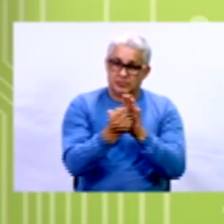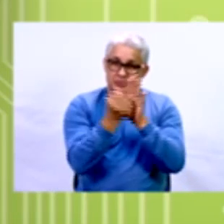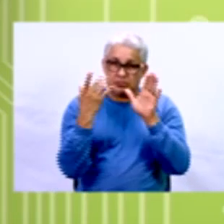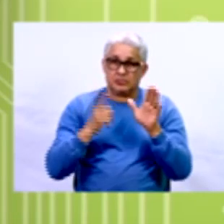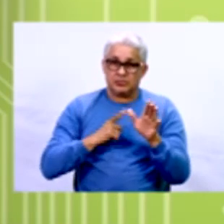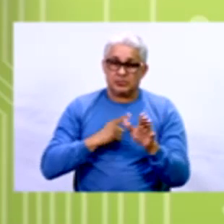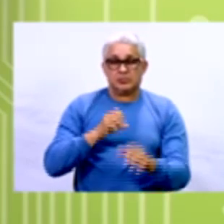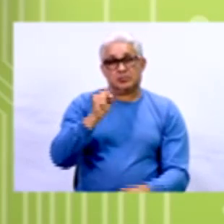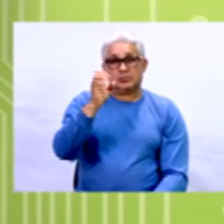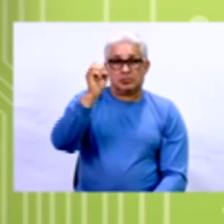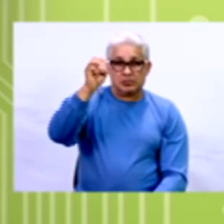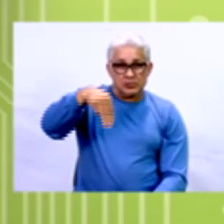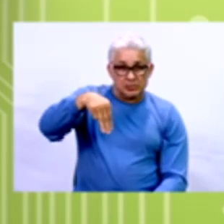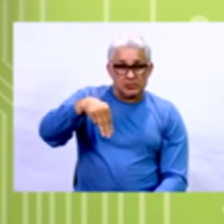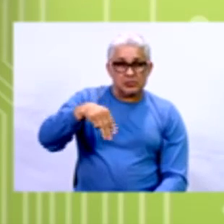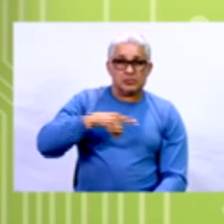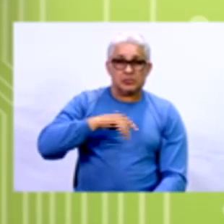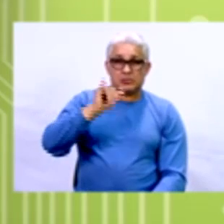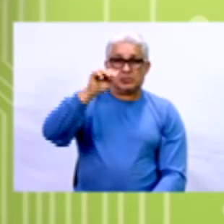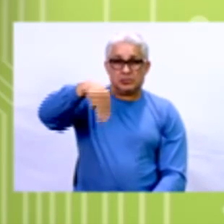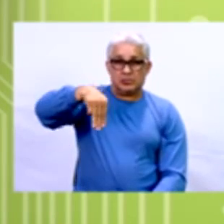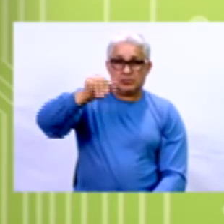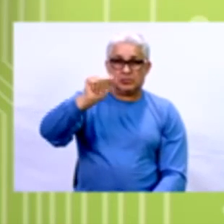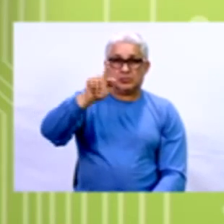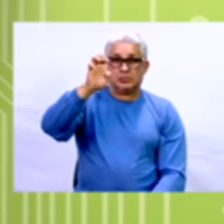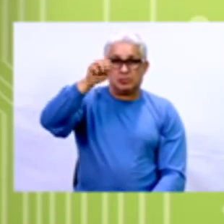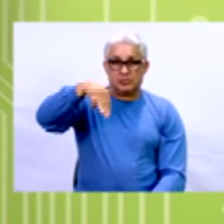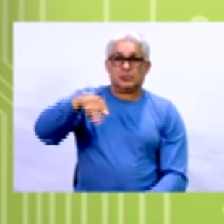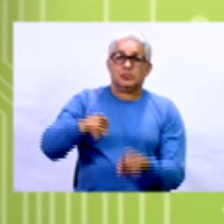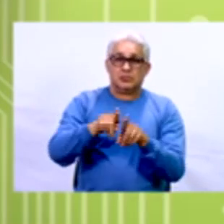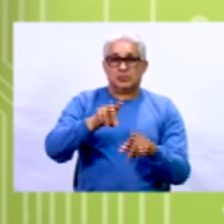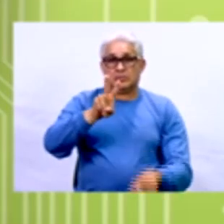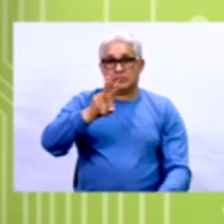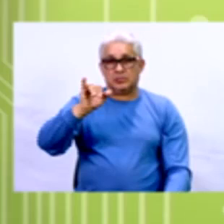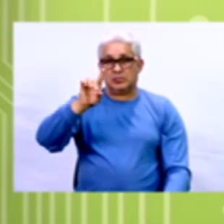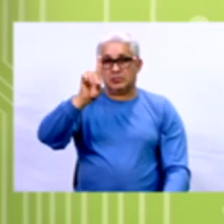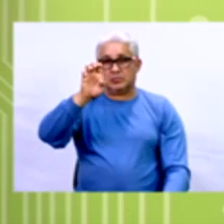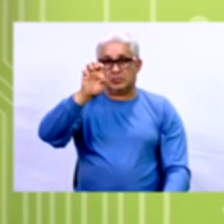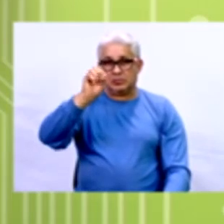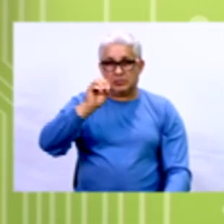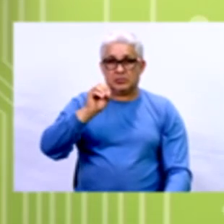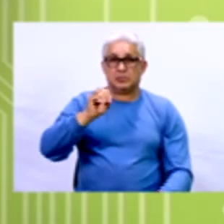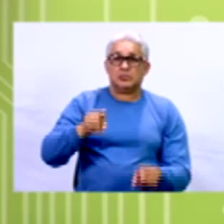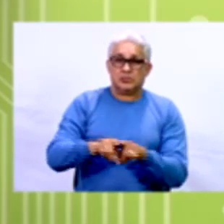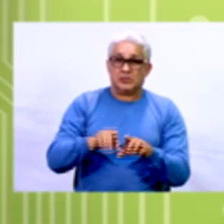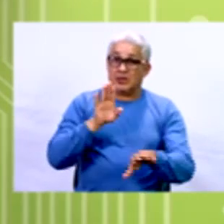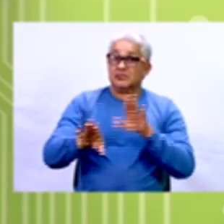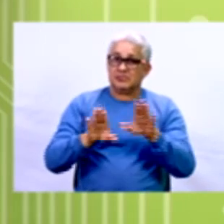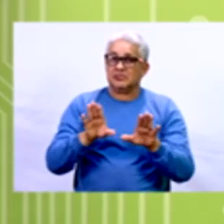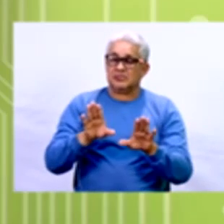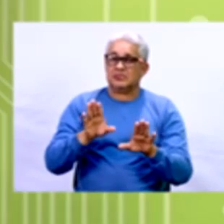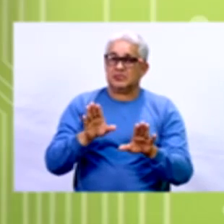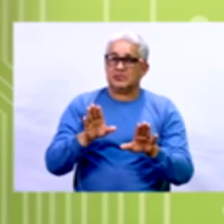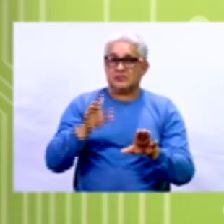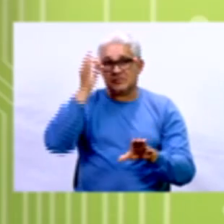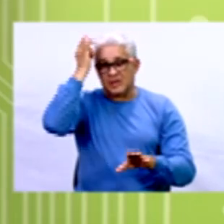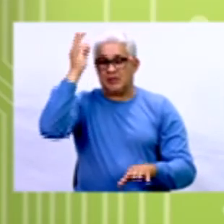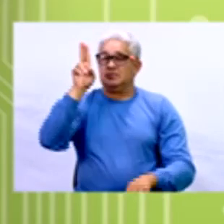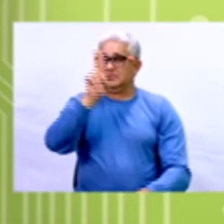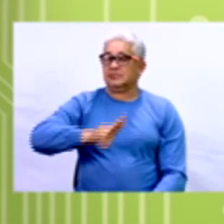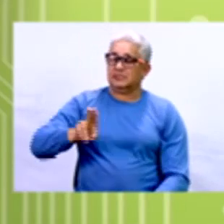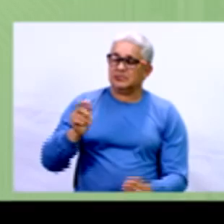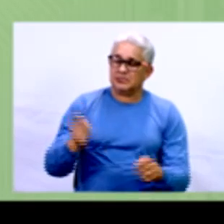tenha som, que tenha imagens, vídeos, às vezes ela se torna mais amigável, mais fácil de